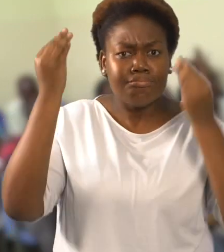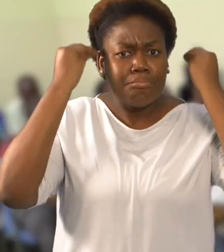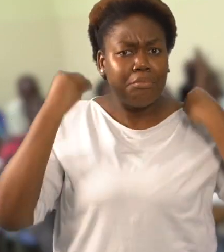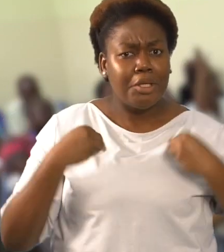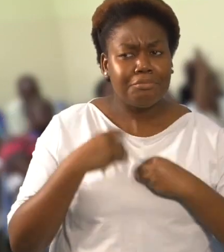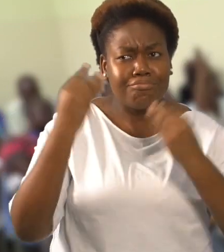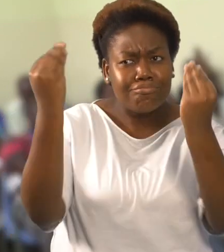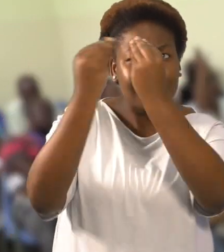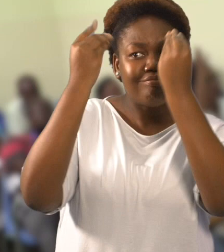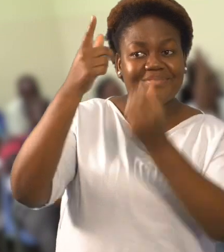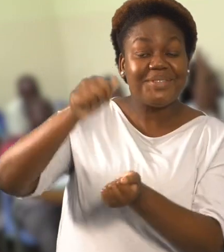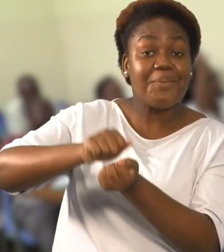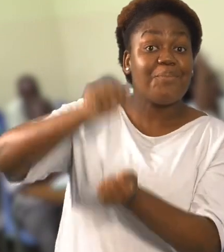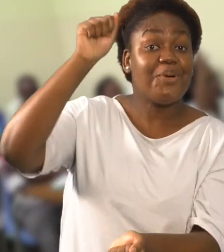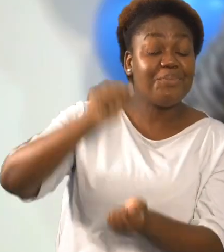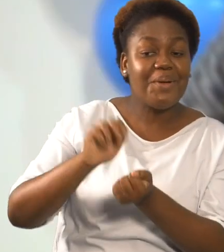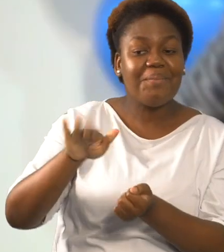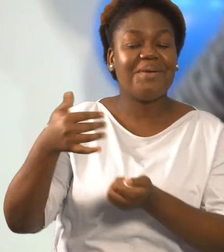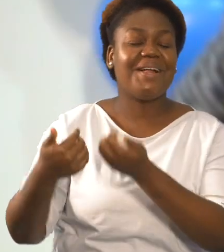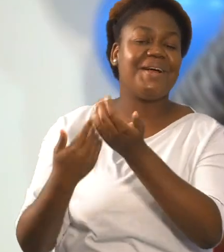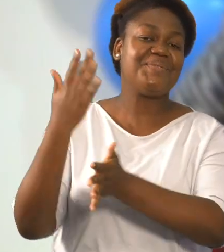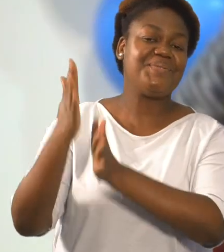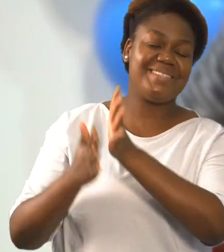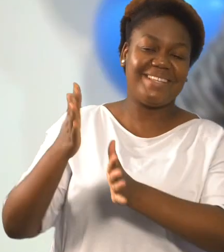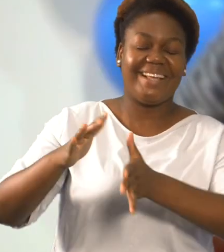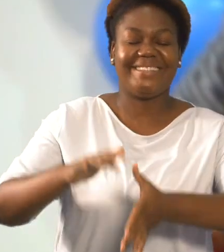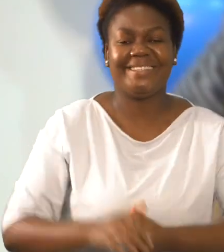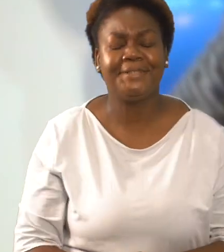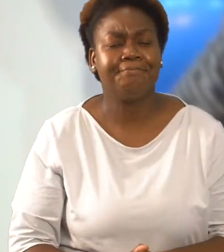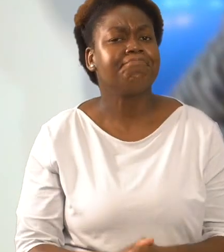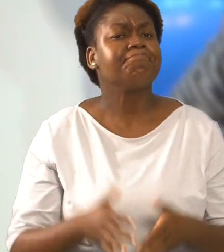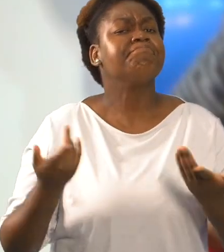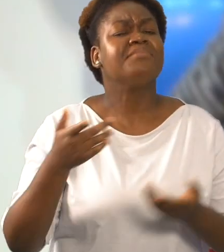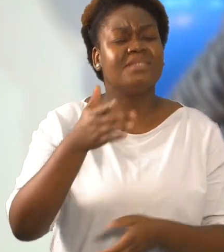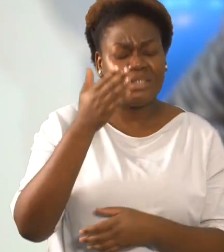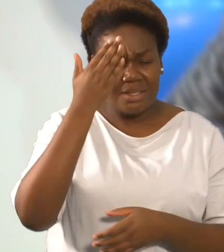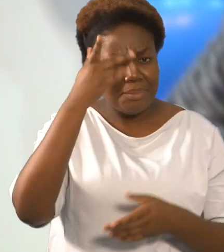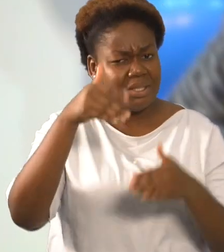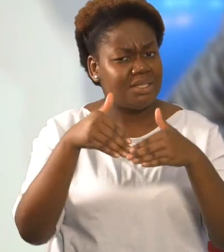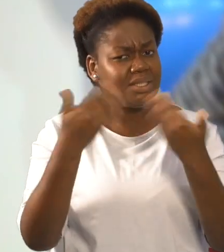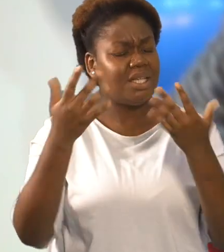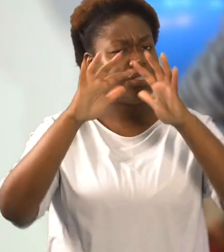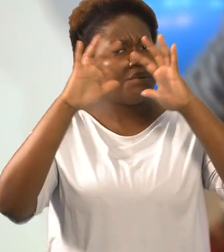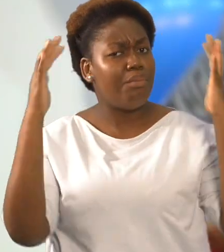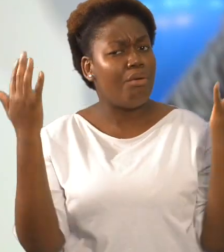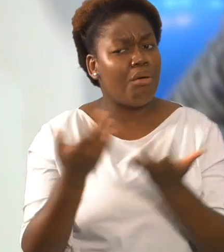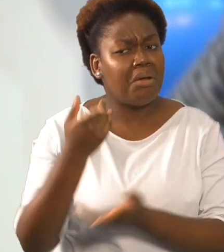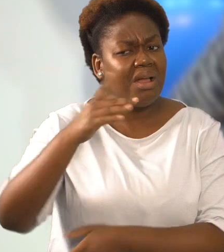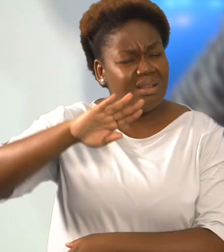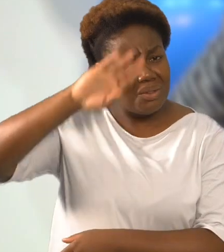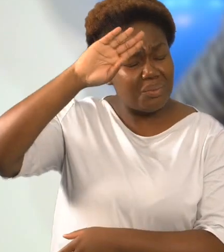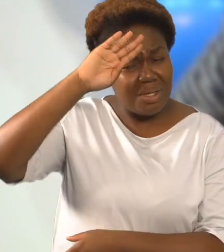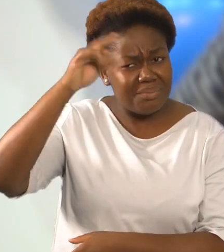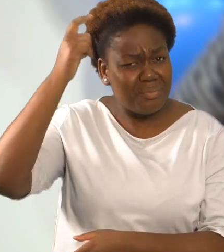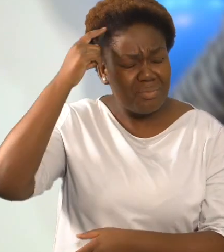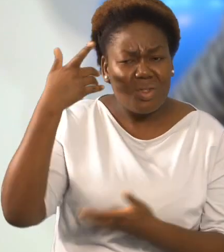língua de sinais. Confiram também como foram as comemorações do Dia Mundial do Autismo.